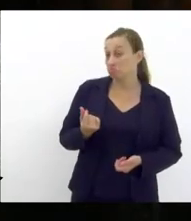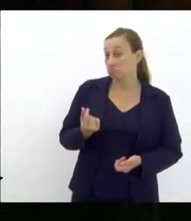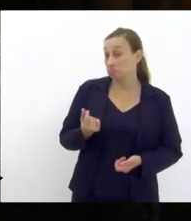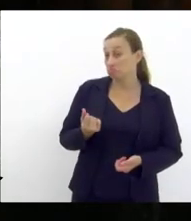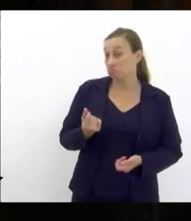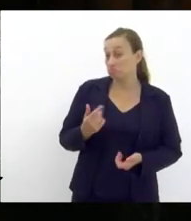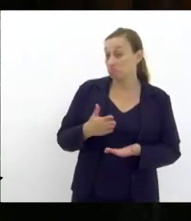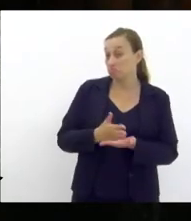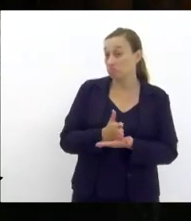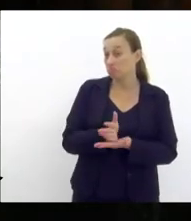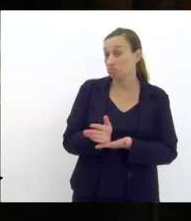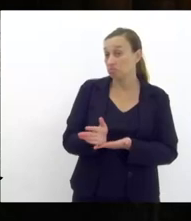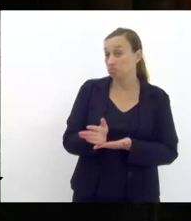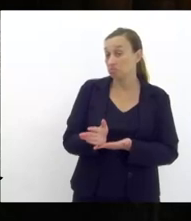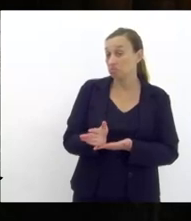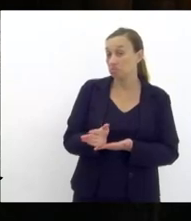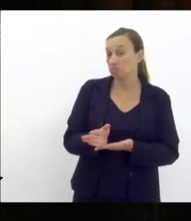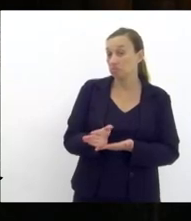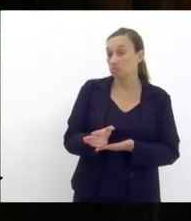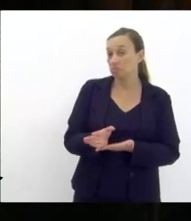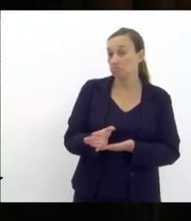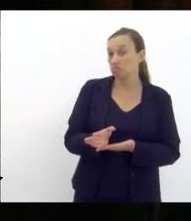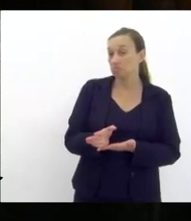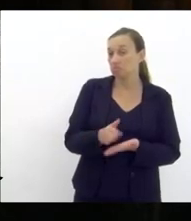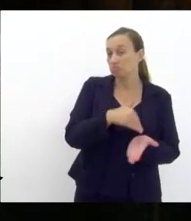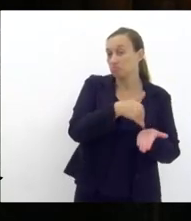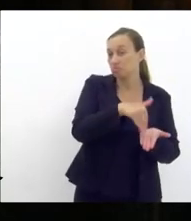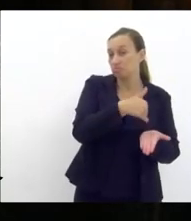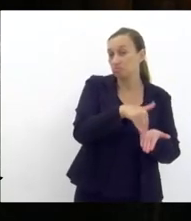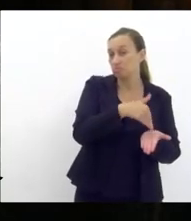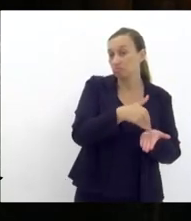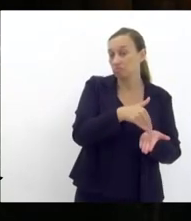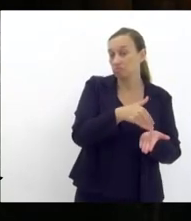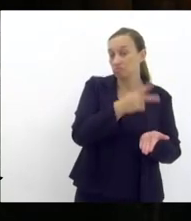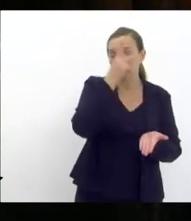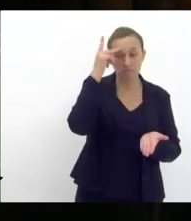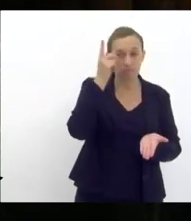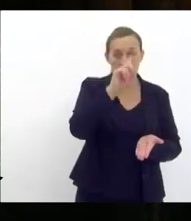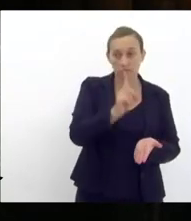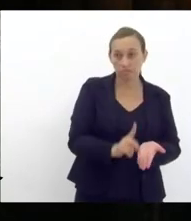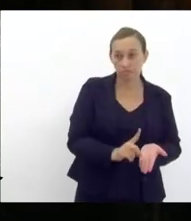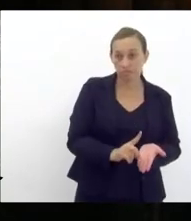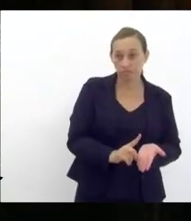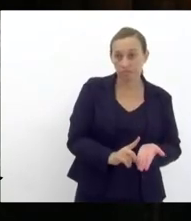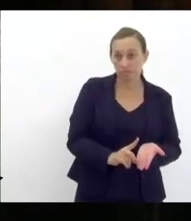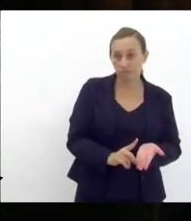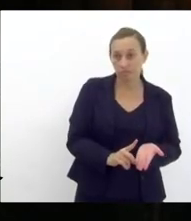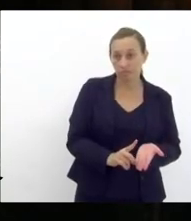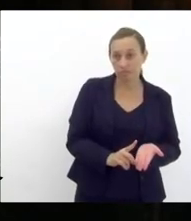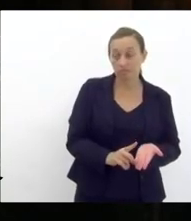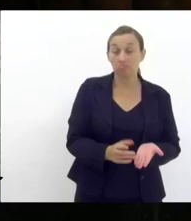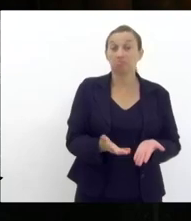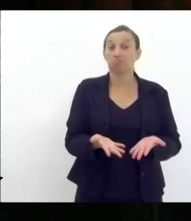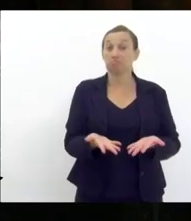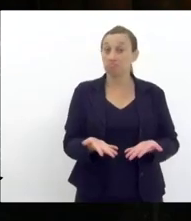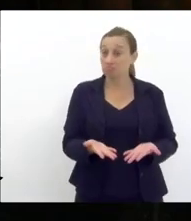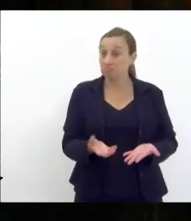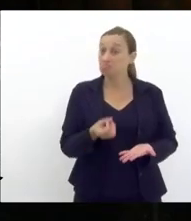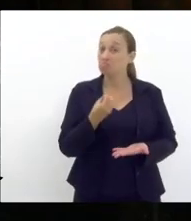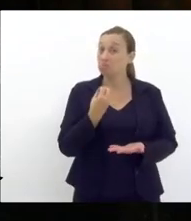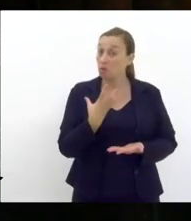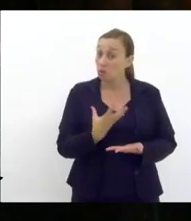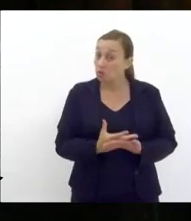desviado da então secretaria da pessoa com deficiência bom